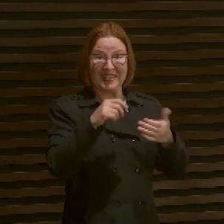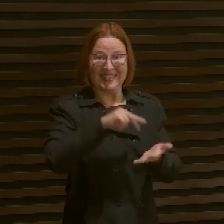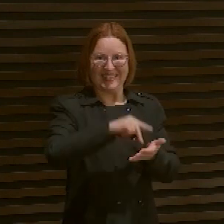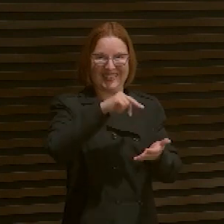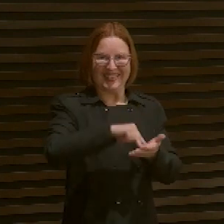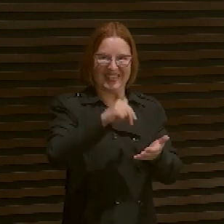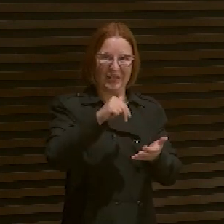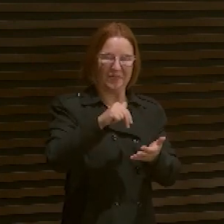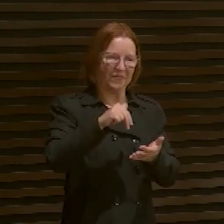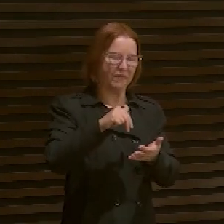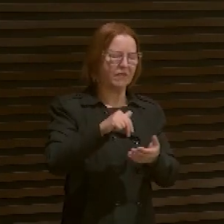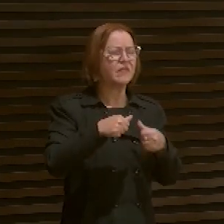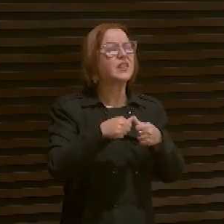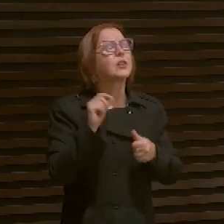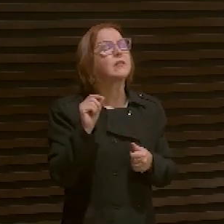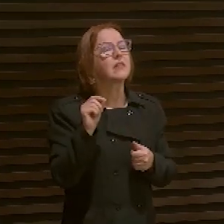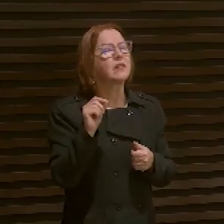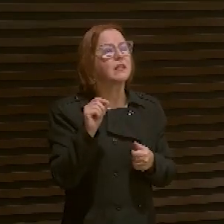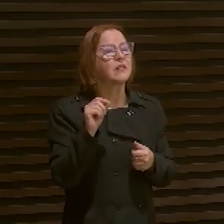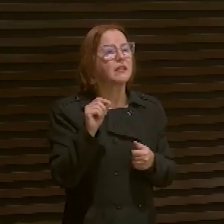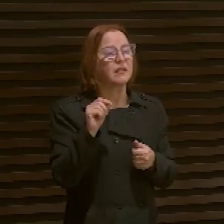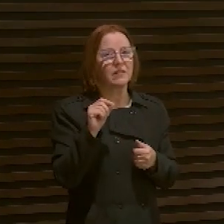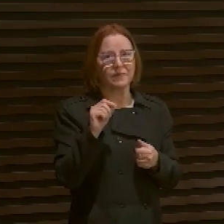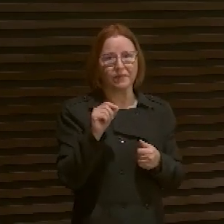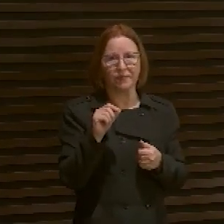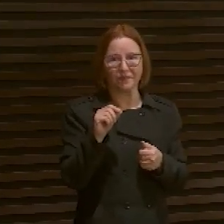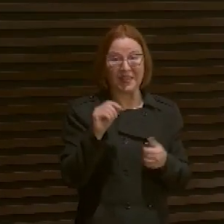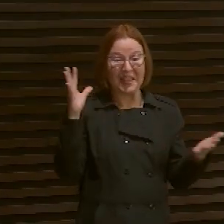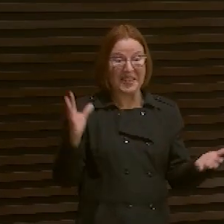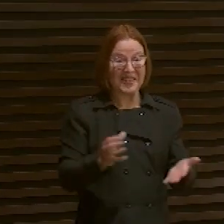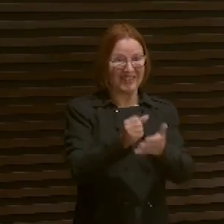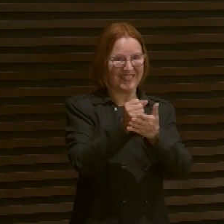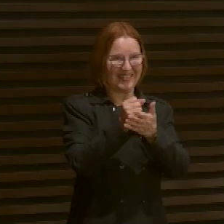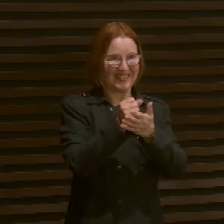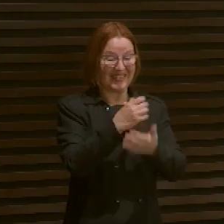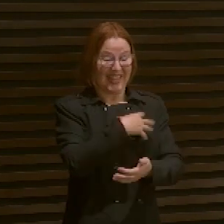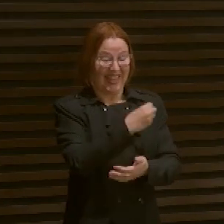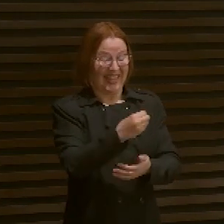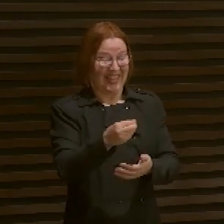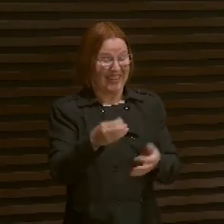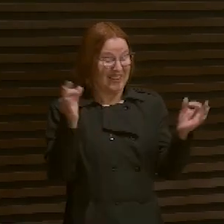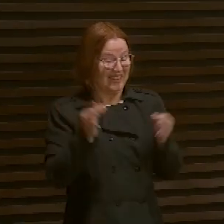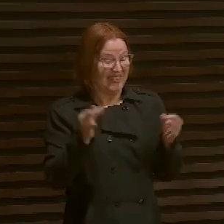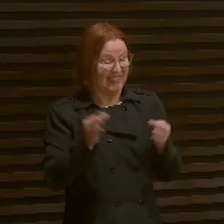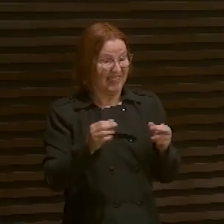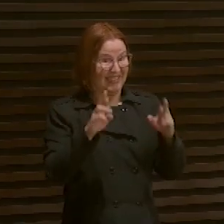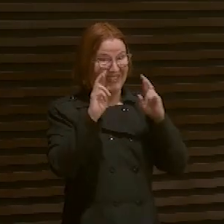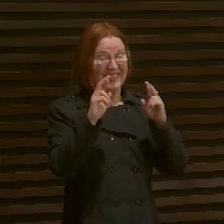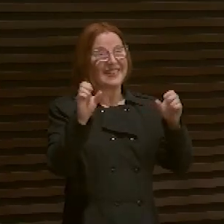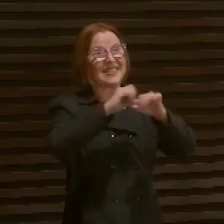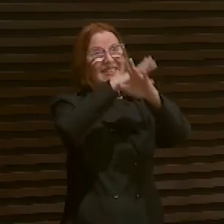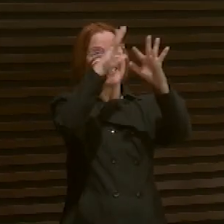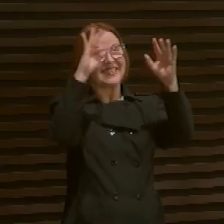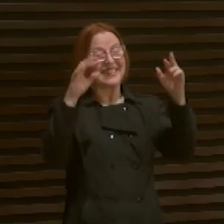exultais. Nisso o quê? Nisso que a gente acabou de ler. Na salvação, na herança incorruptível, na esperança da glória,